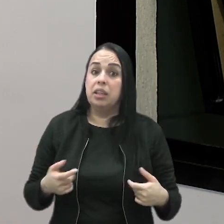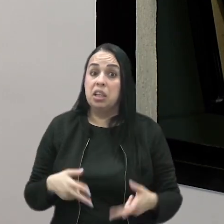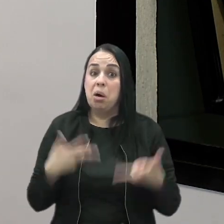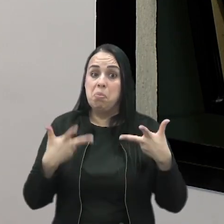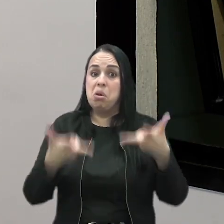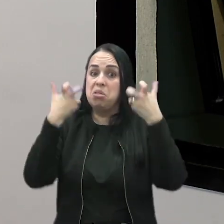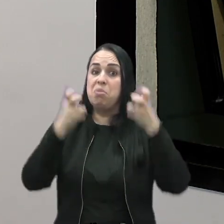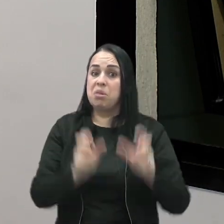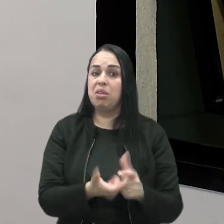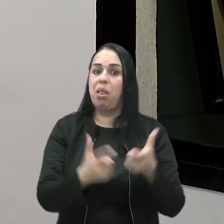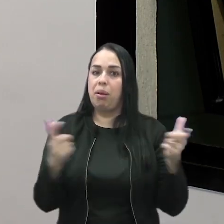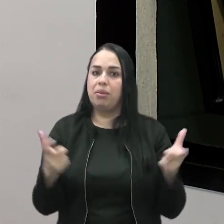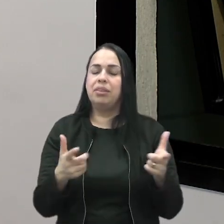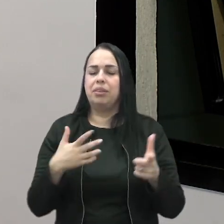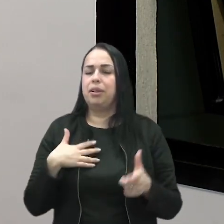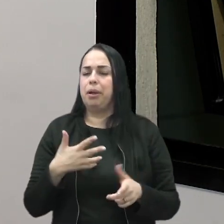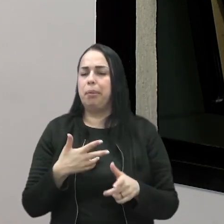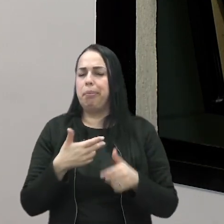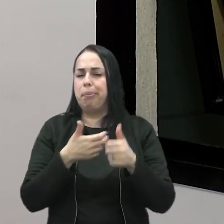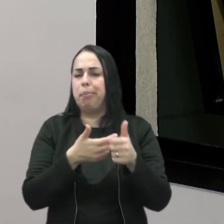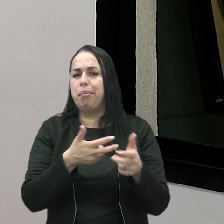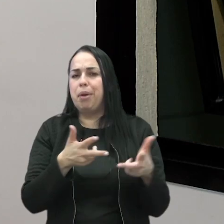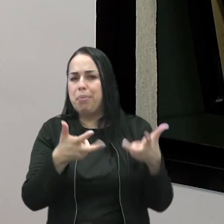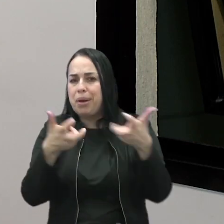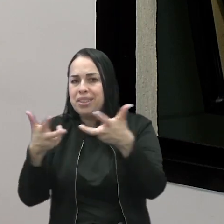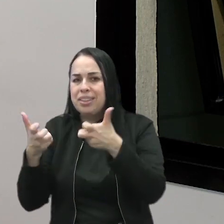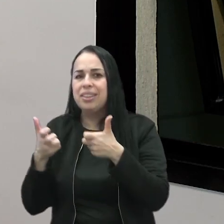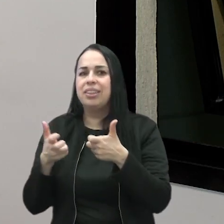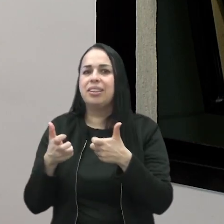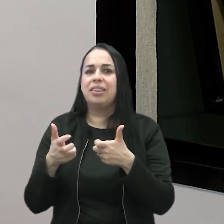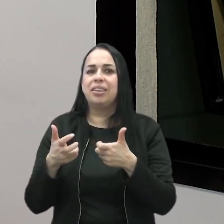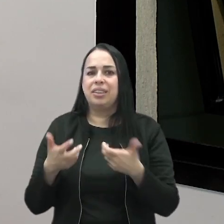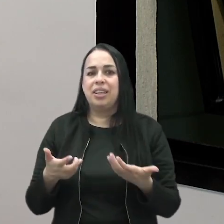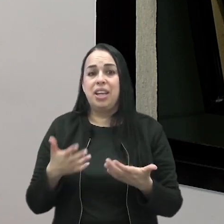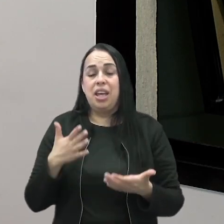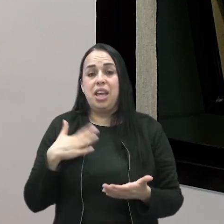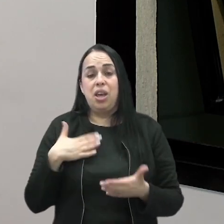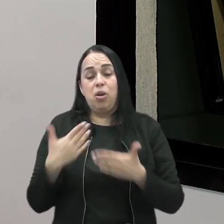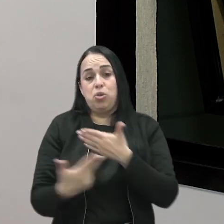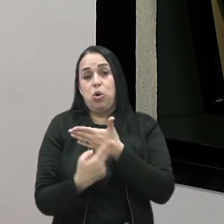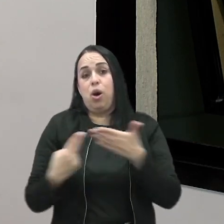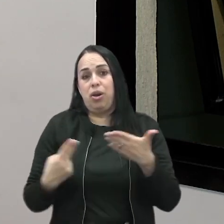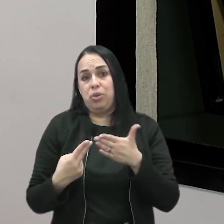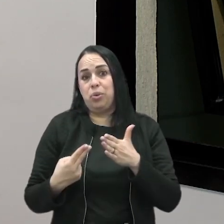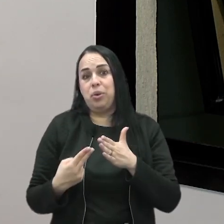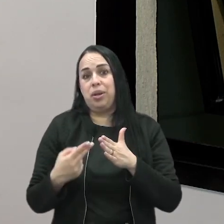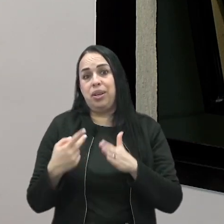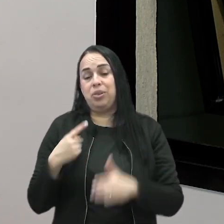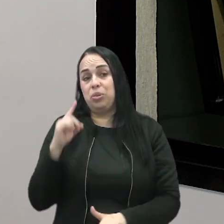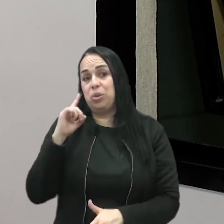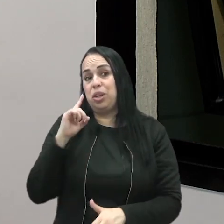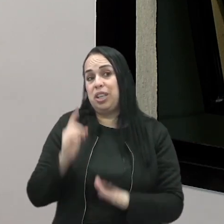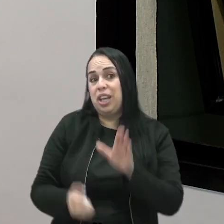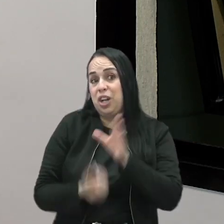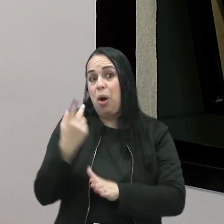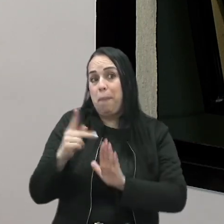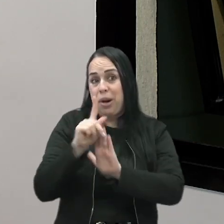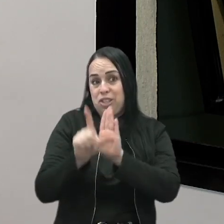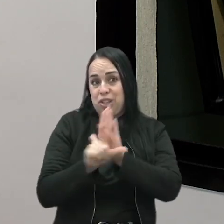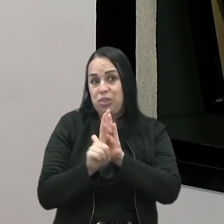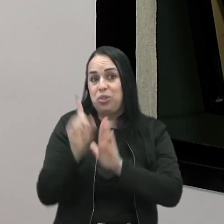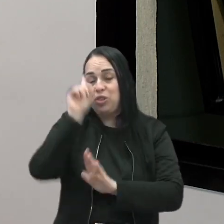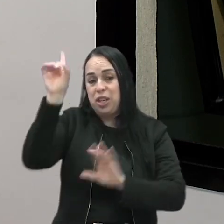cidade. E tem crescido, né? Eu acompanho, sou eu sou a autora do Dia da Cultura Pop